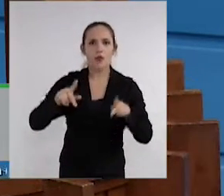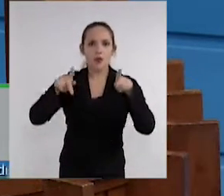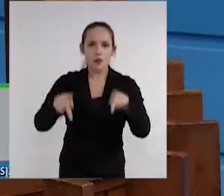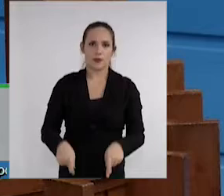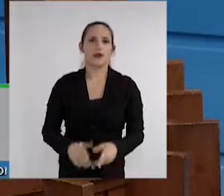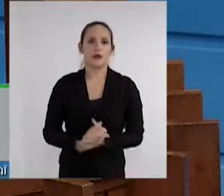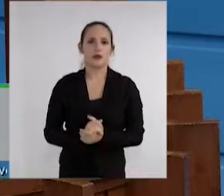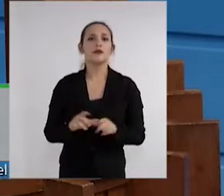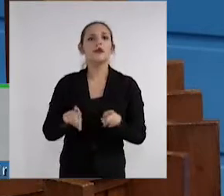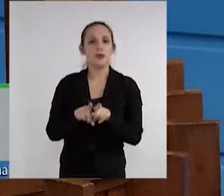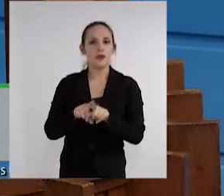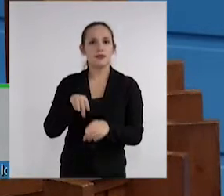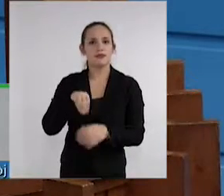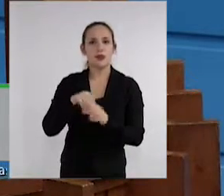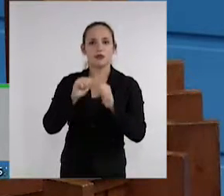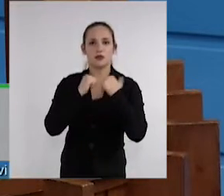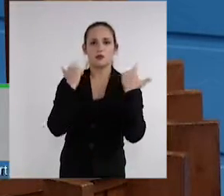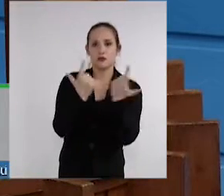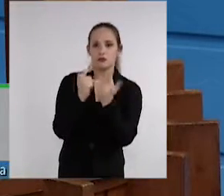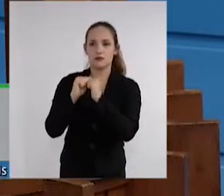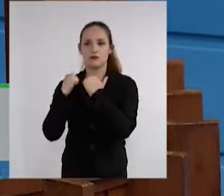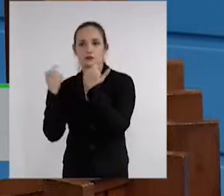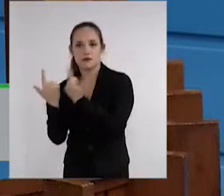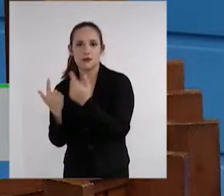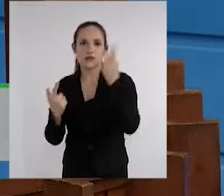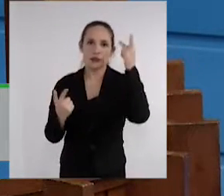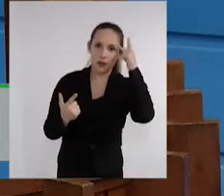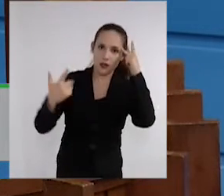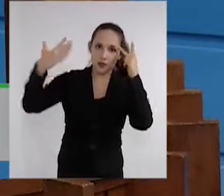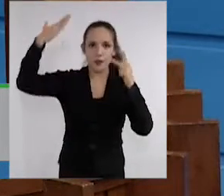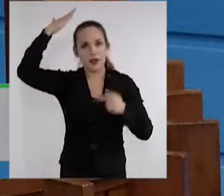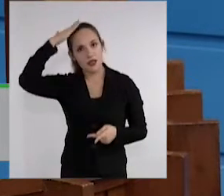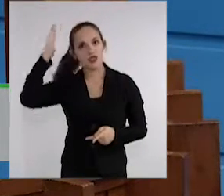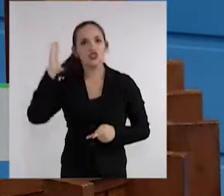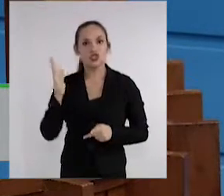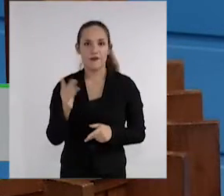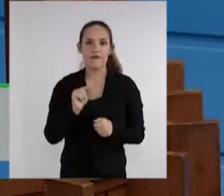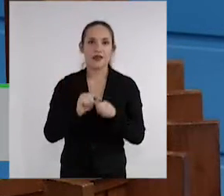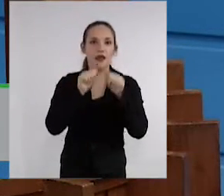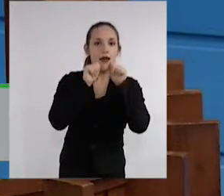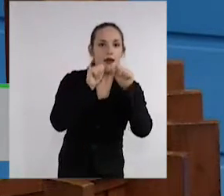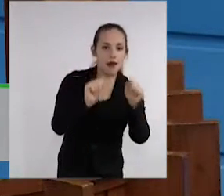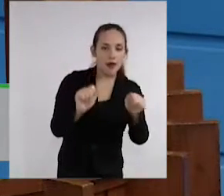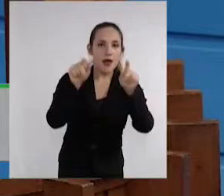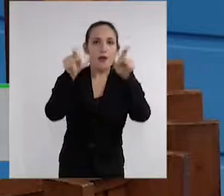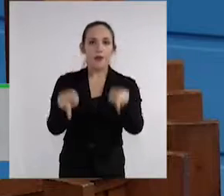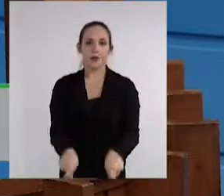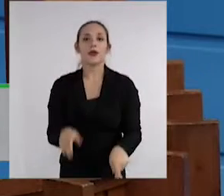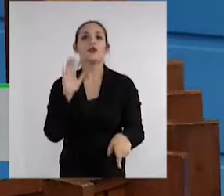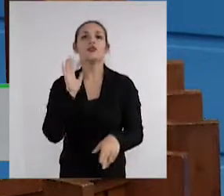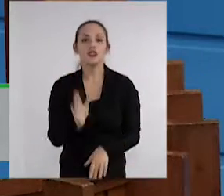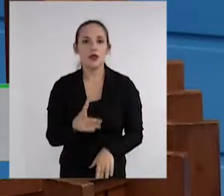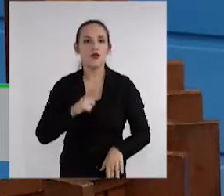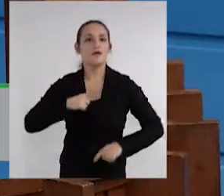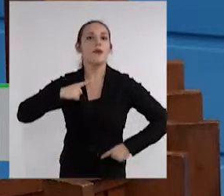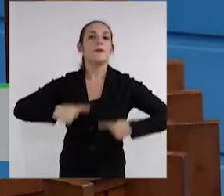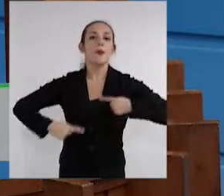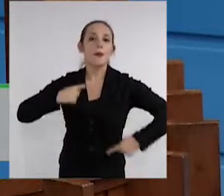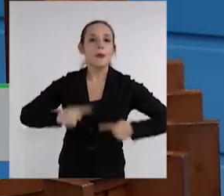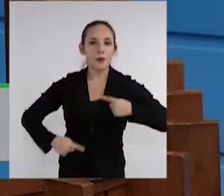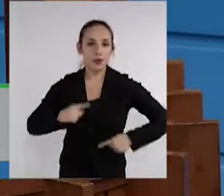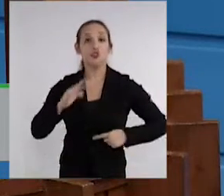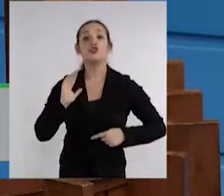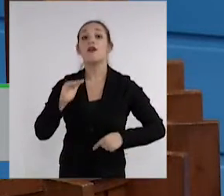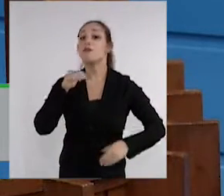e nas assembleias legislativas dos dois estados foram realizadas audiências públicas, foram debatidos e